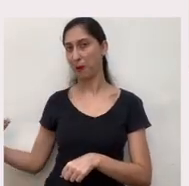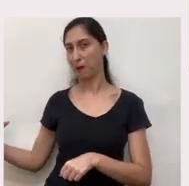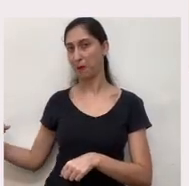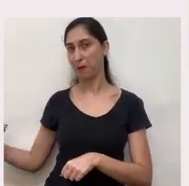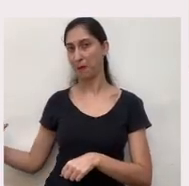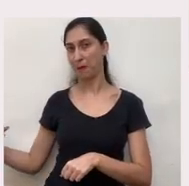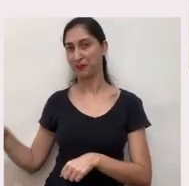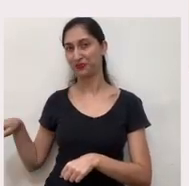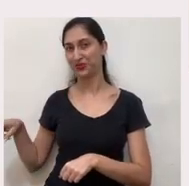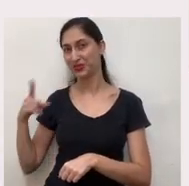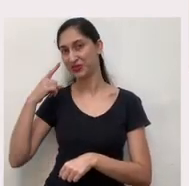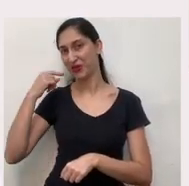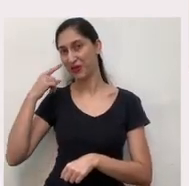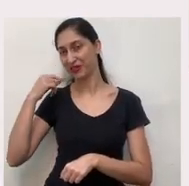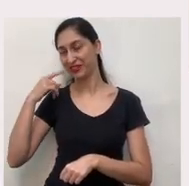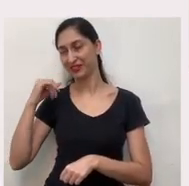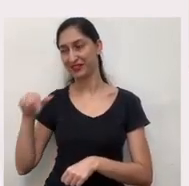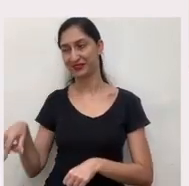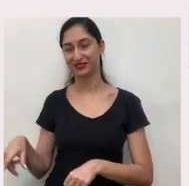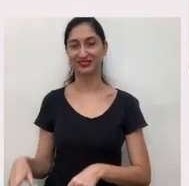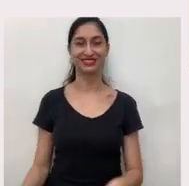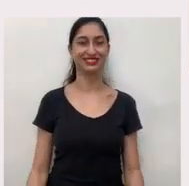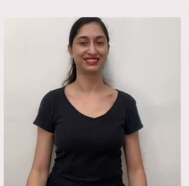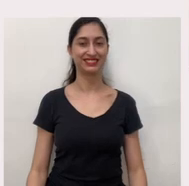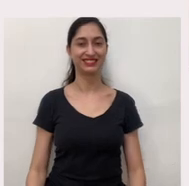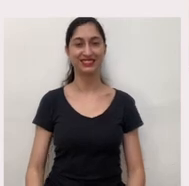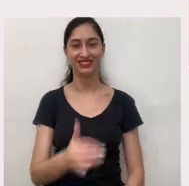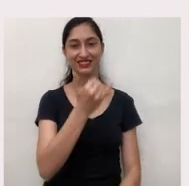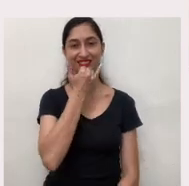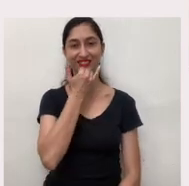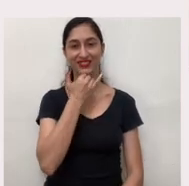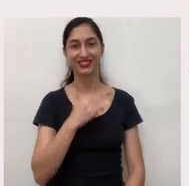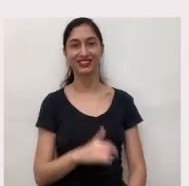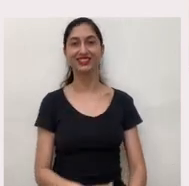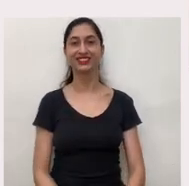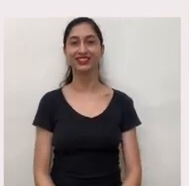está chorando aqui do meu lado, tá, gente? Desculpa.